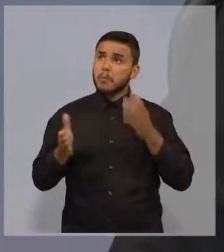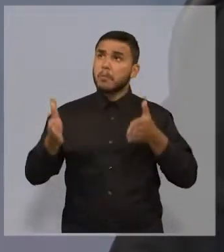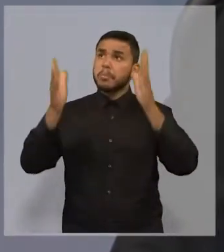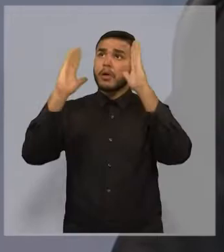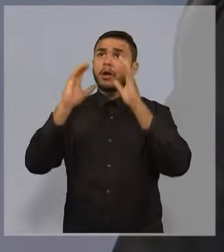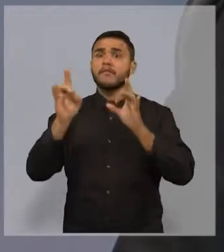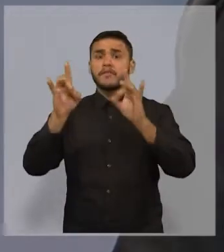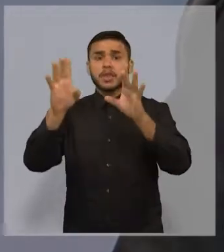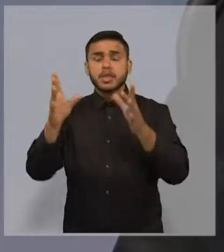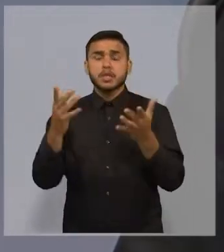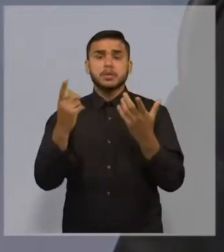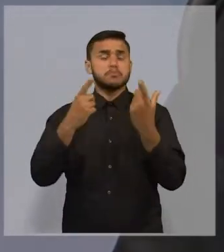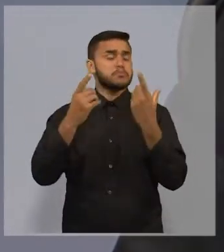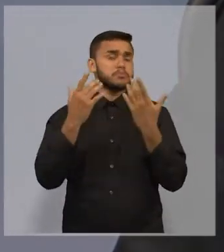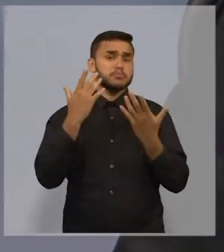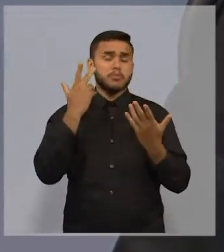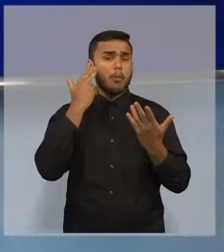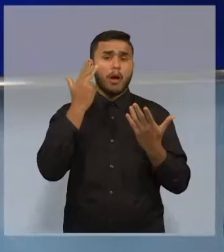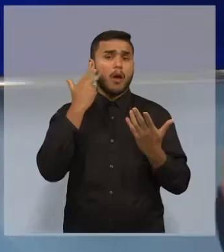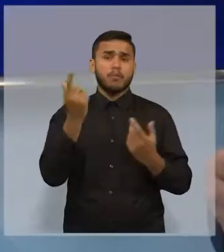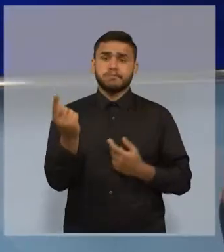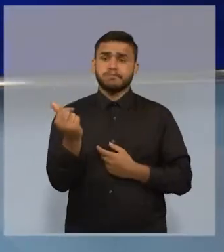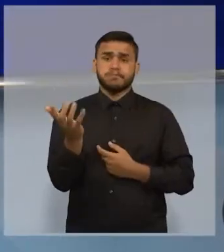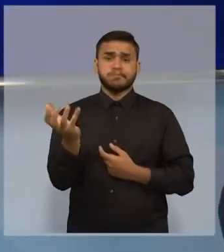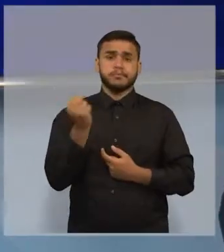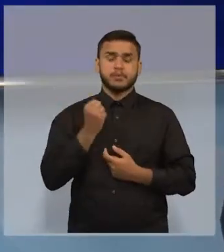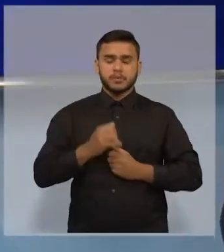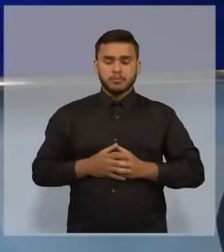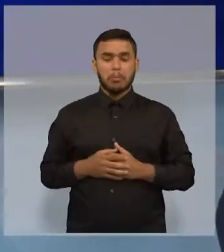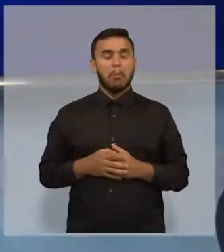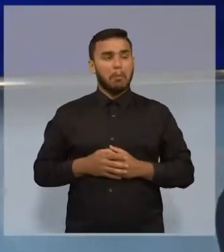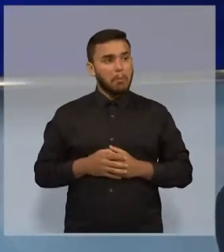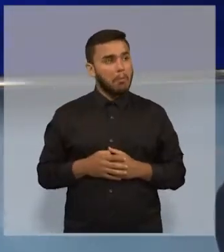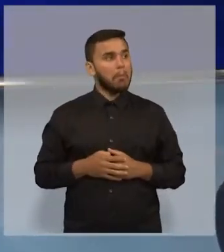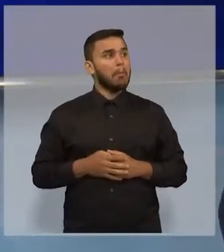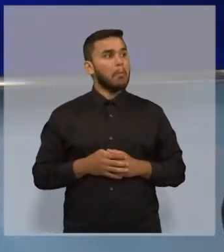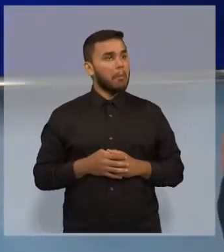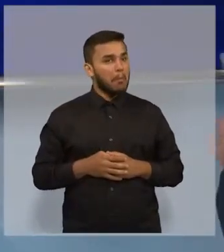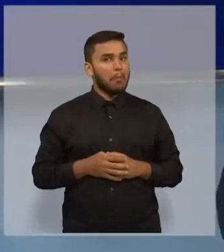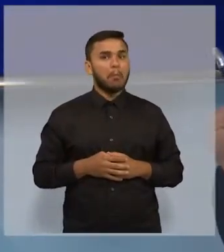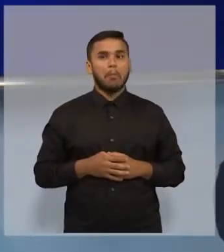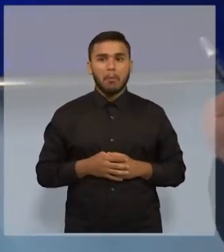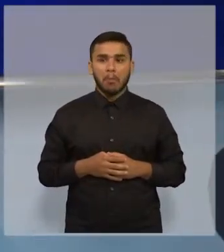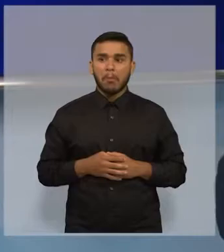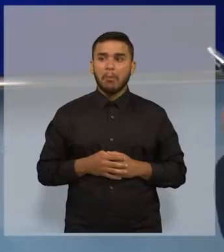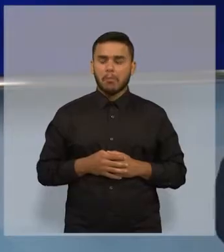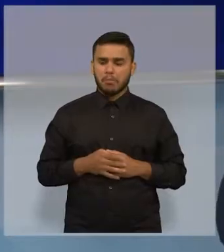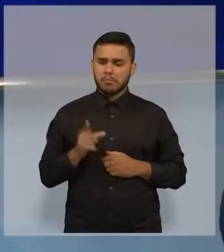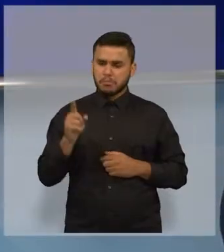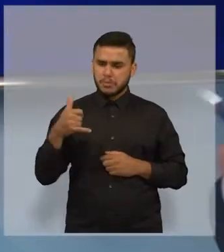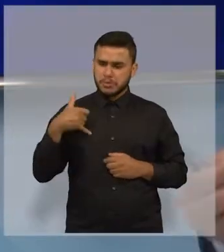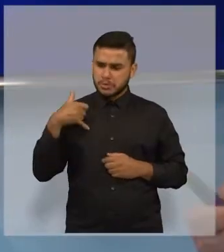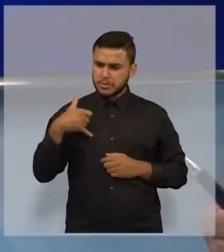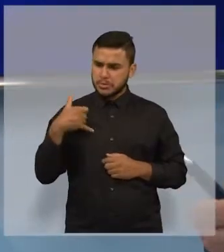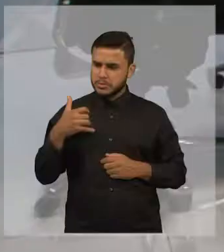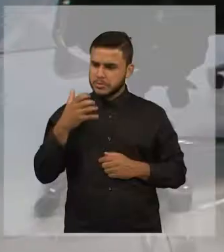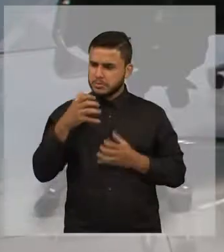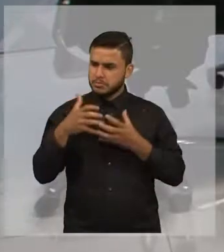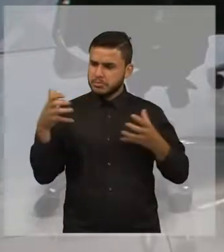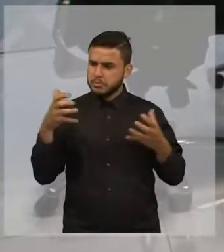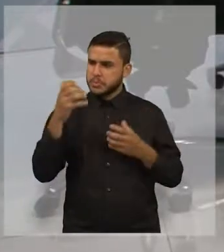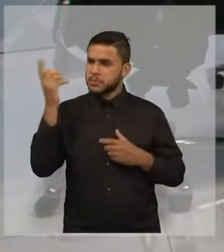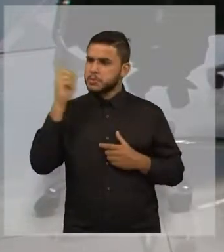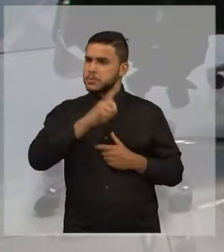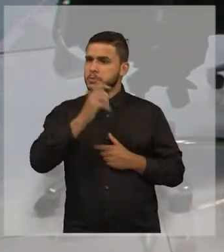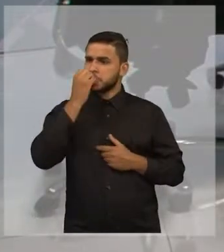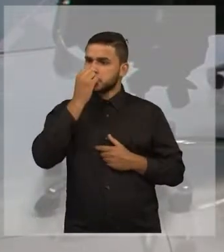imobiliárias de sucesso que ele fez. Só que o sucesso é tão grande que não dá para se admitir que alguém possa,